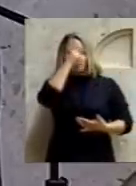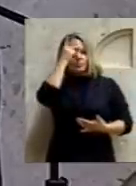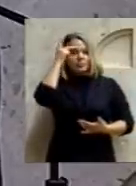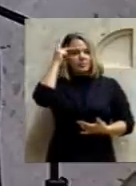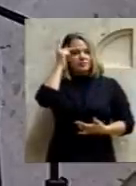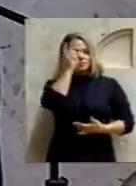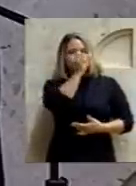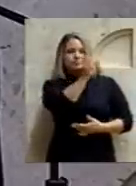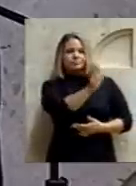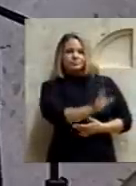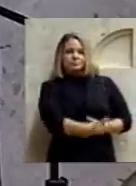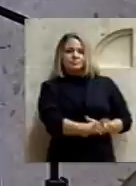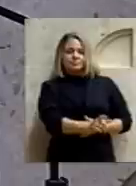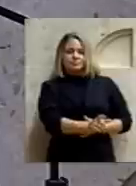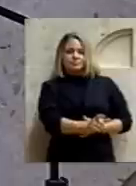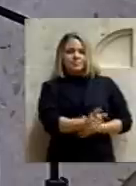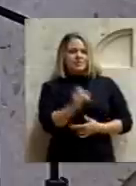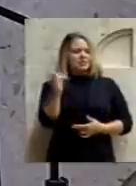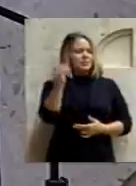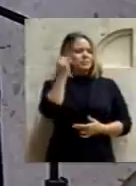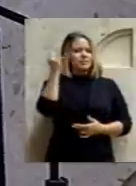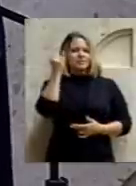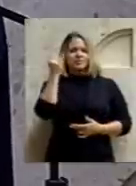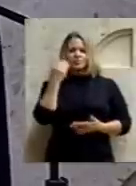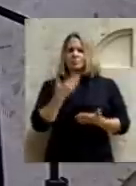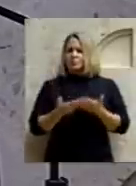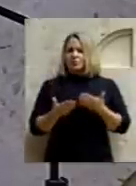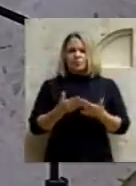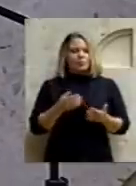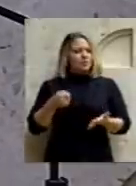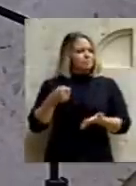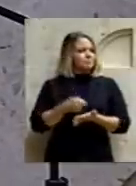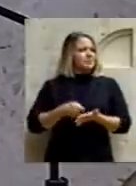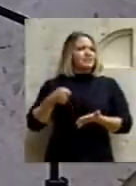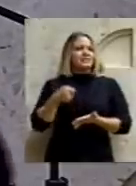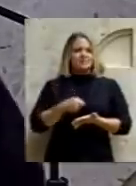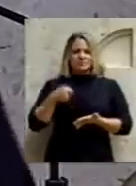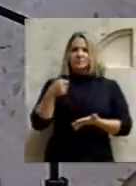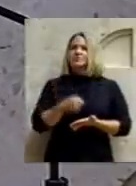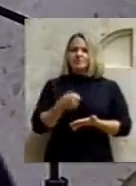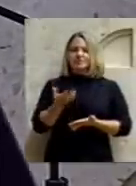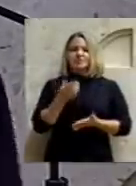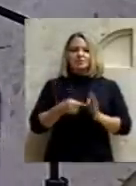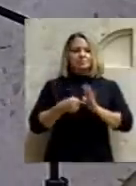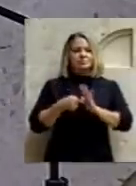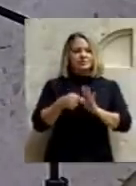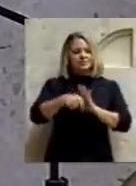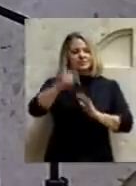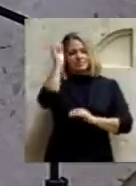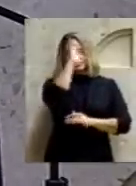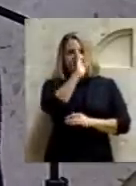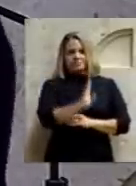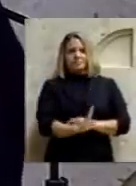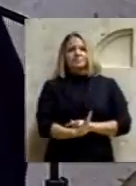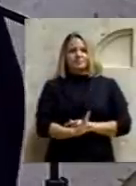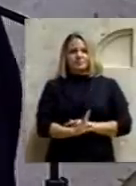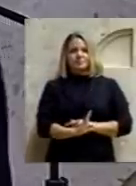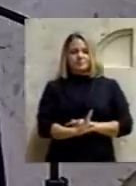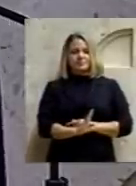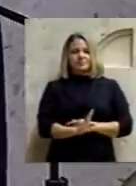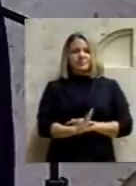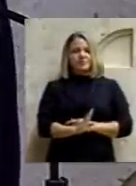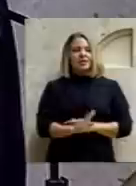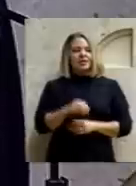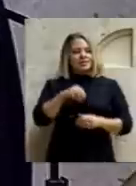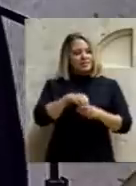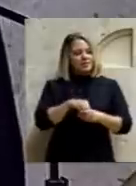personagem chave para toda e qualquer tentativa que se queira implementar no nosso país na esfera